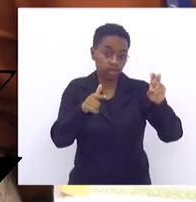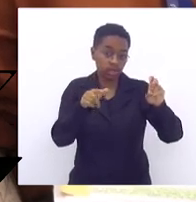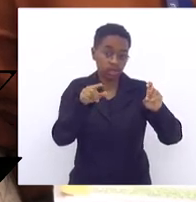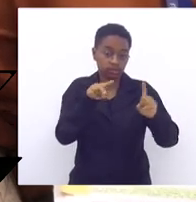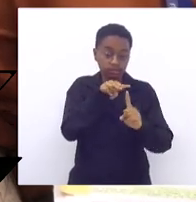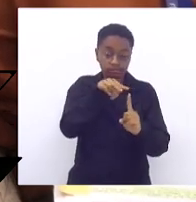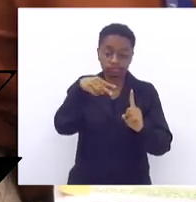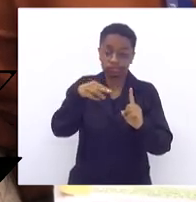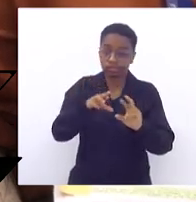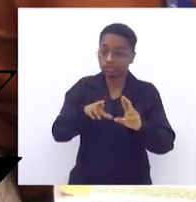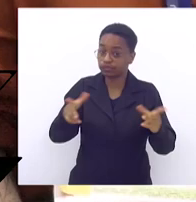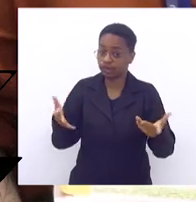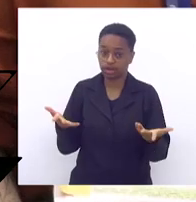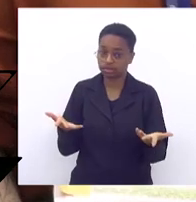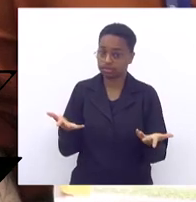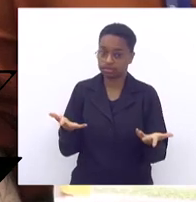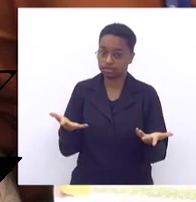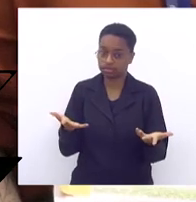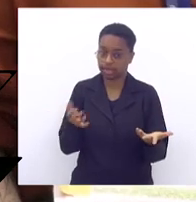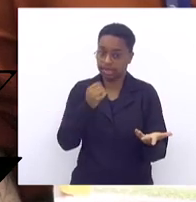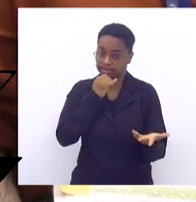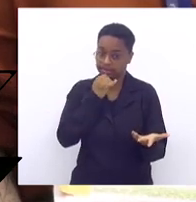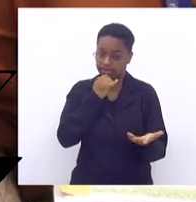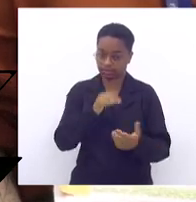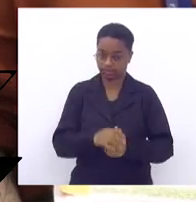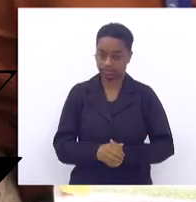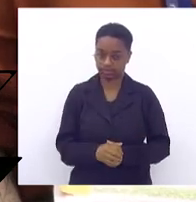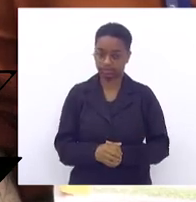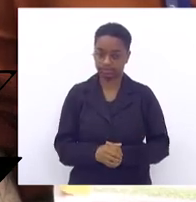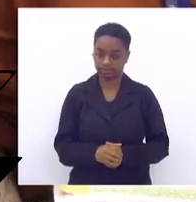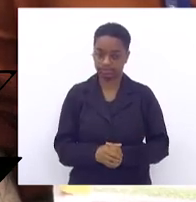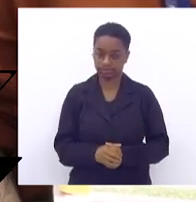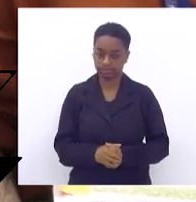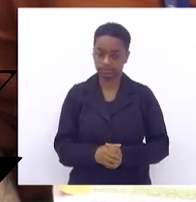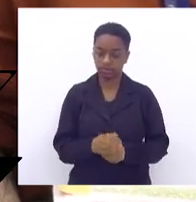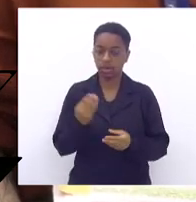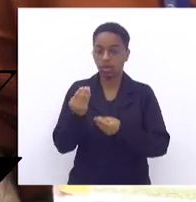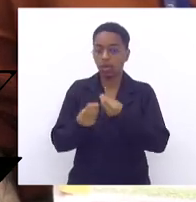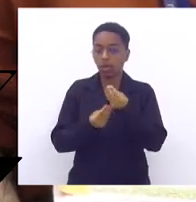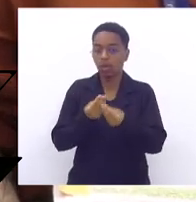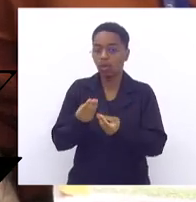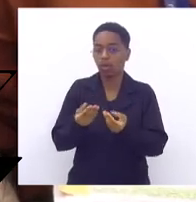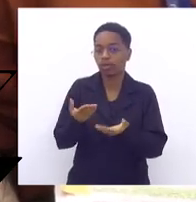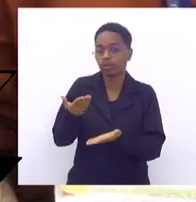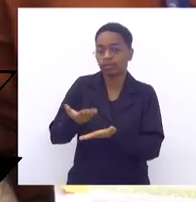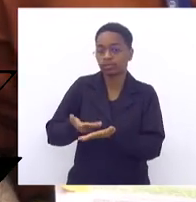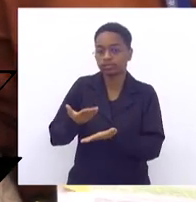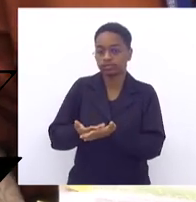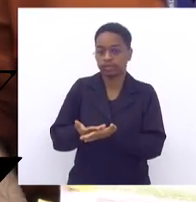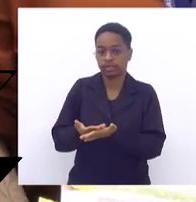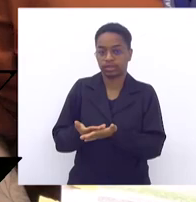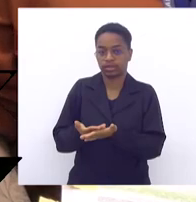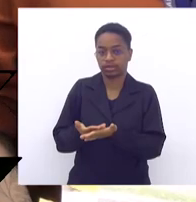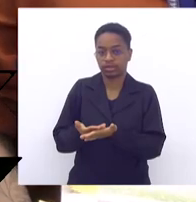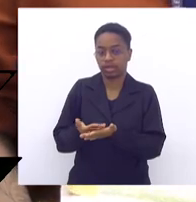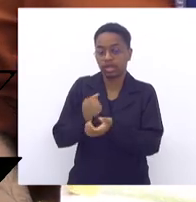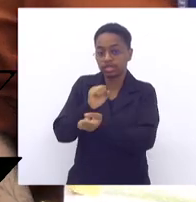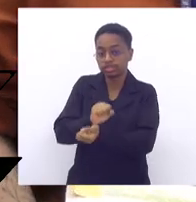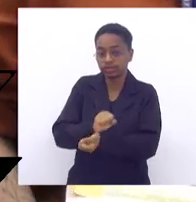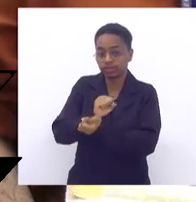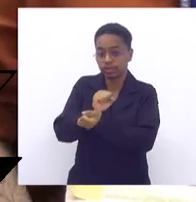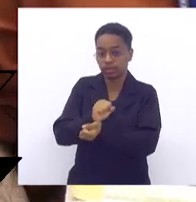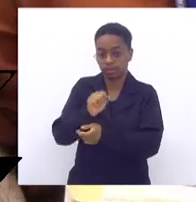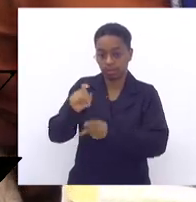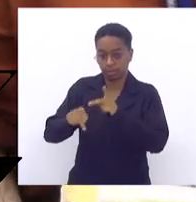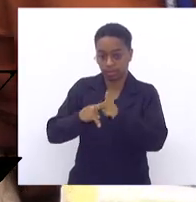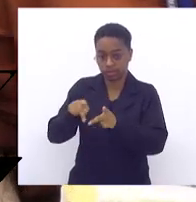mundo. Por exemplo, como é que você vai estudar, né, um processo de escravização de um povo